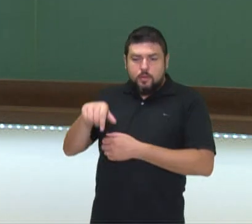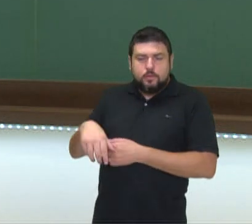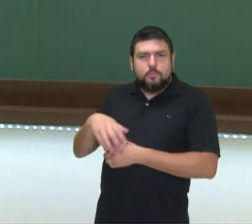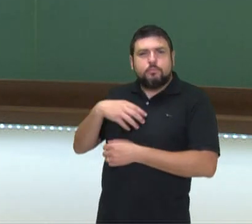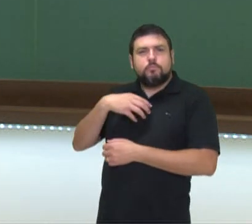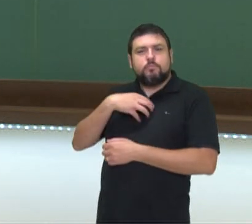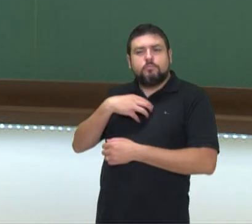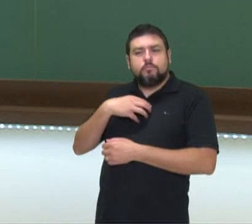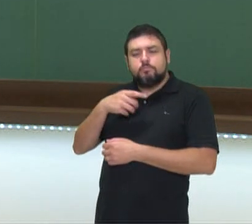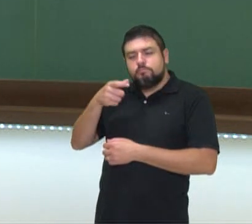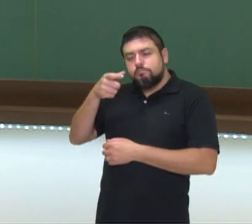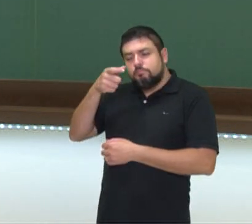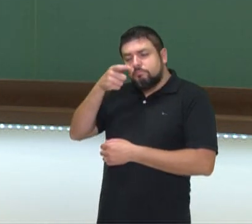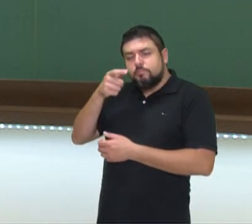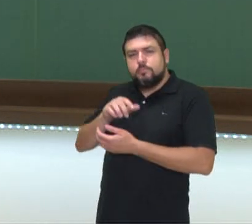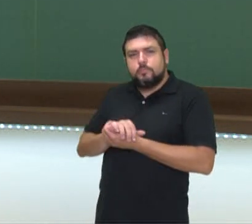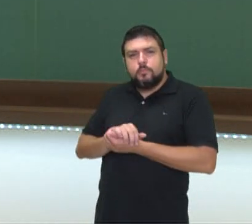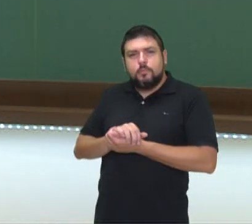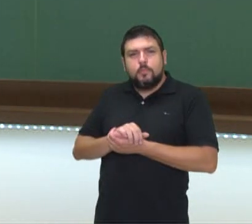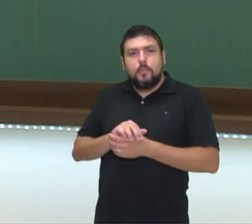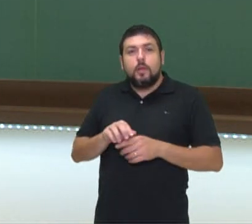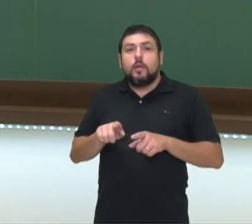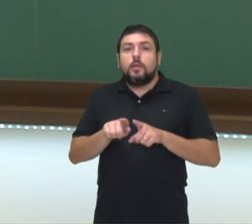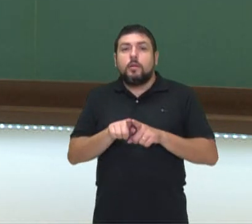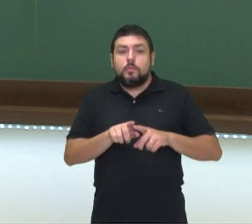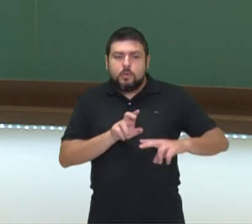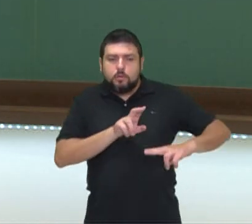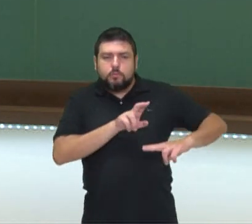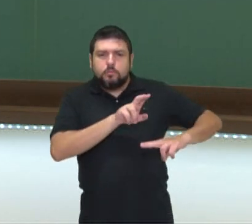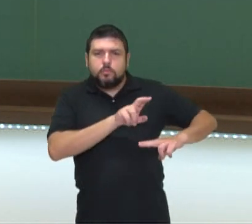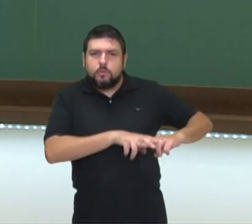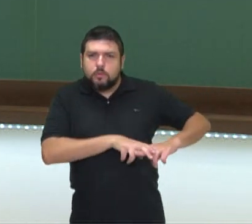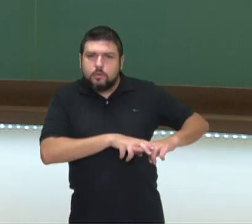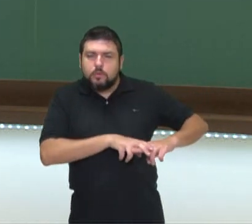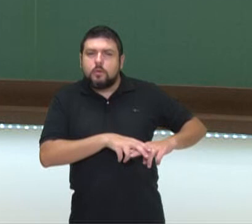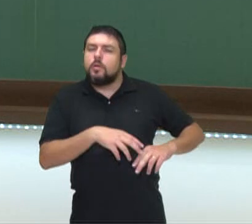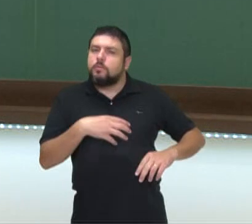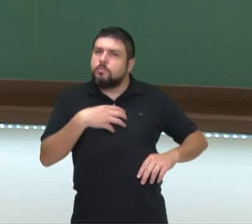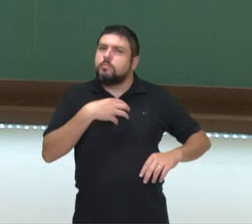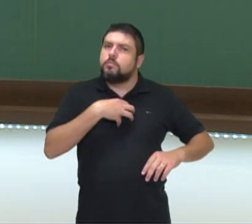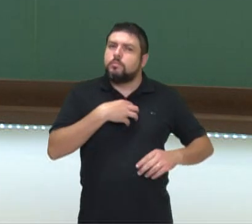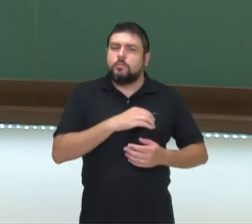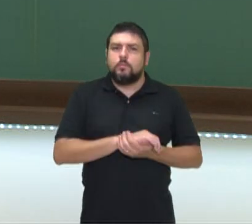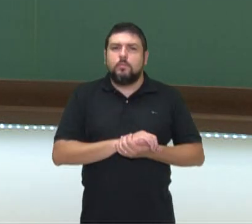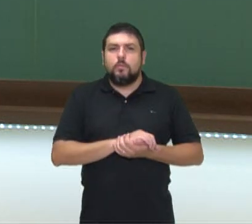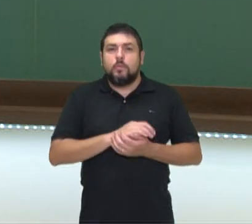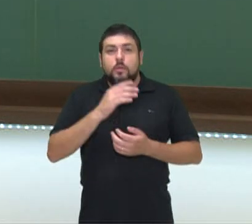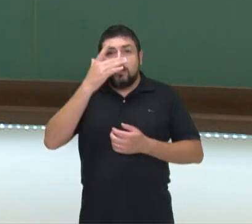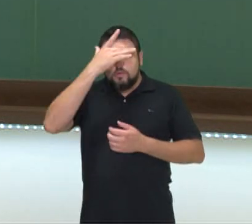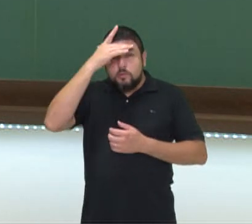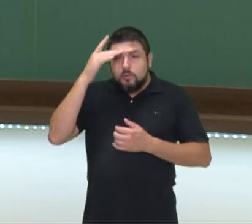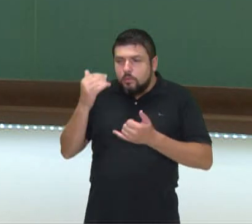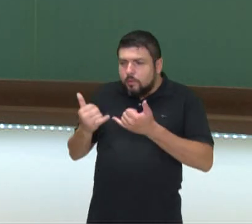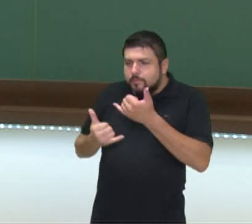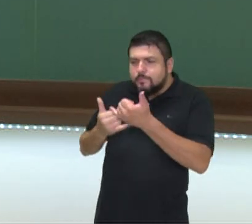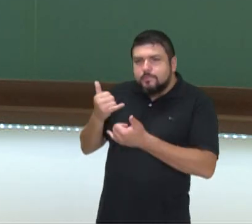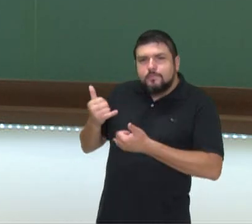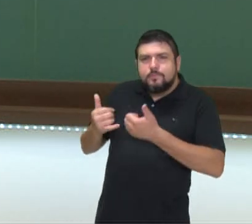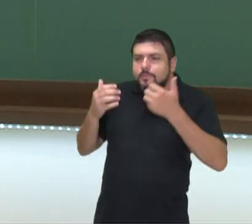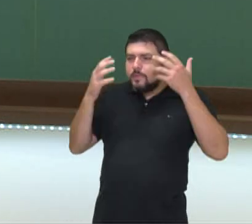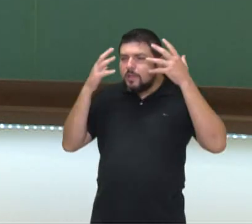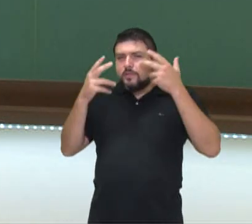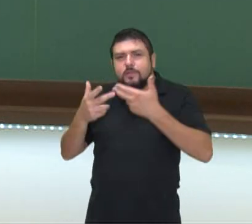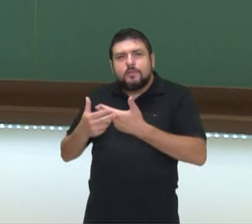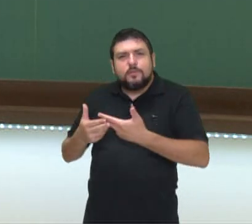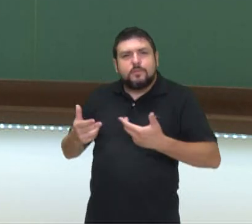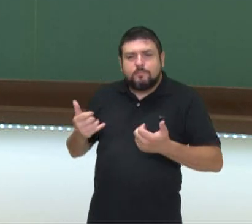estão sentadas, uma outra ação também. As pessoas brincam com animais. Então, as pessoas conversam, são